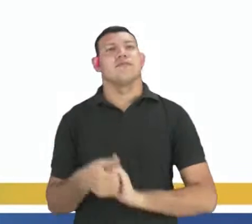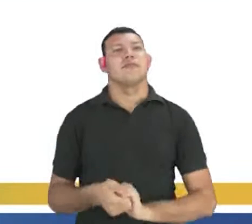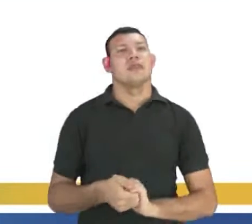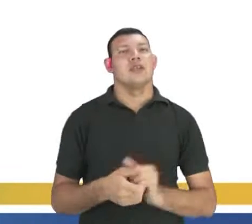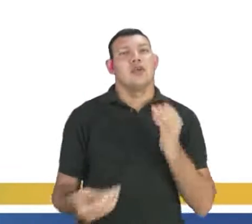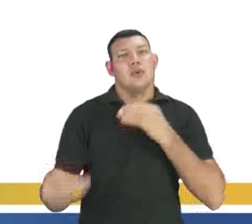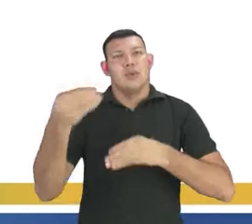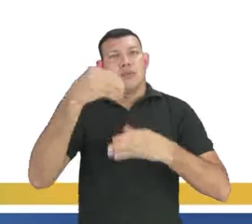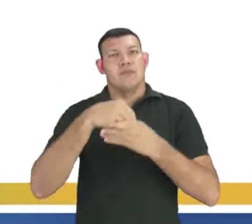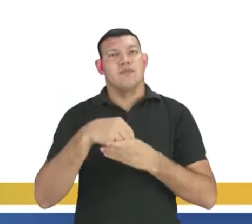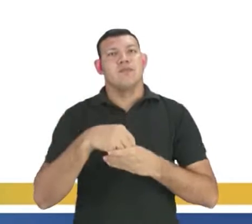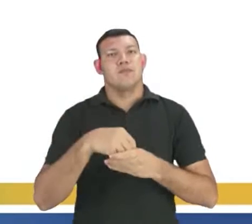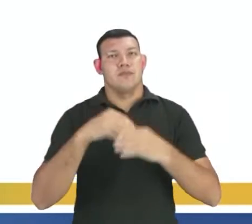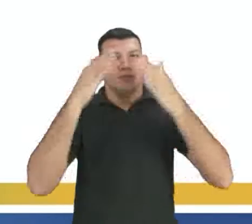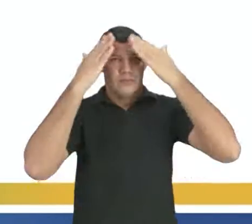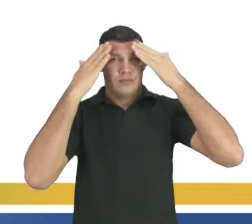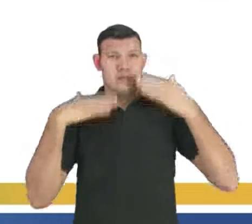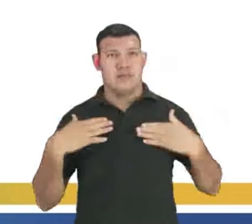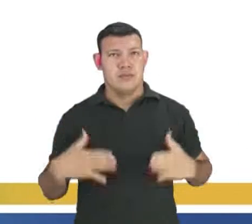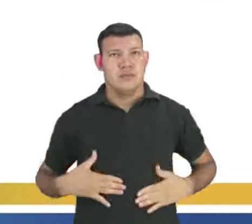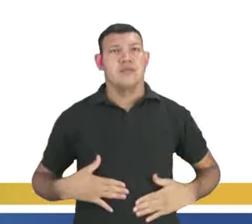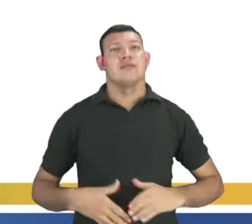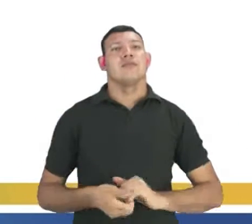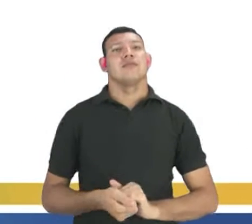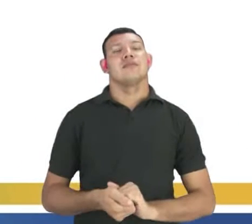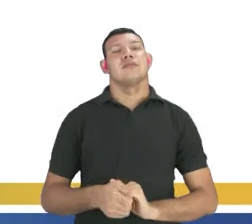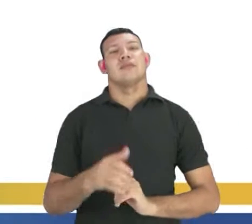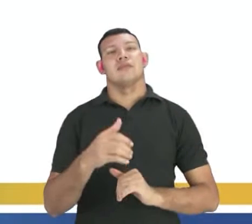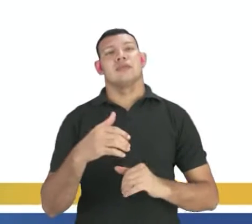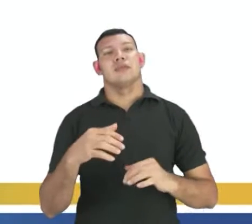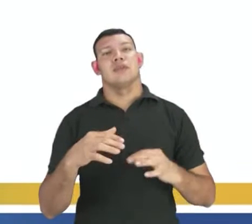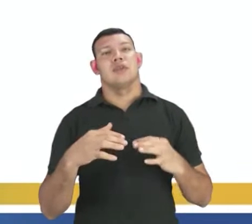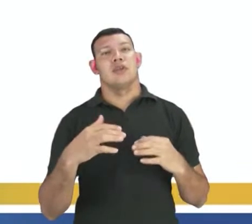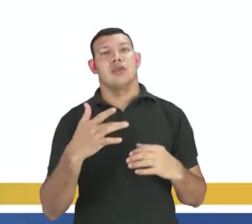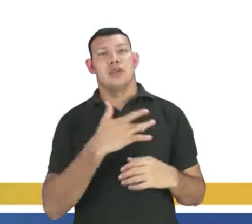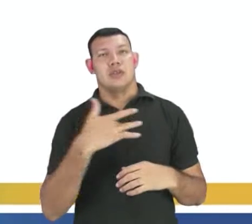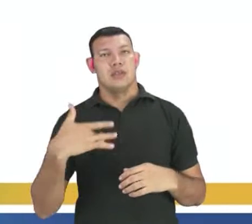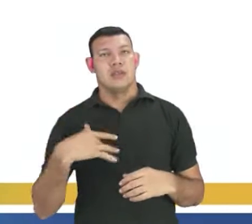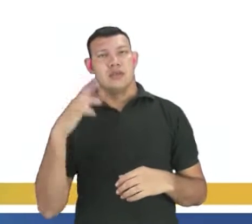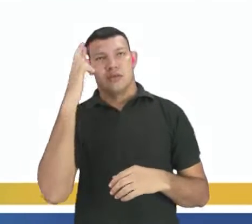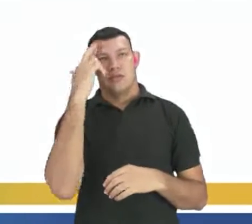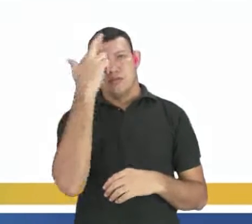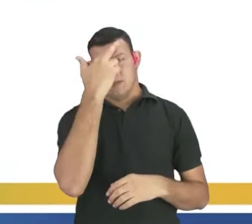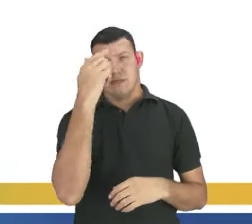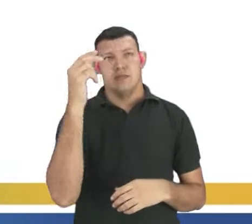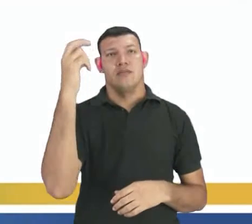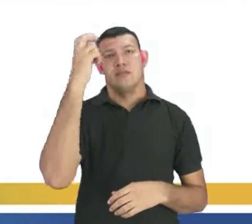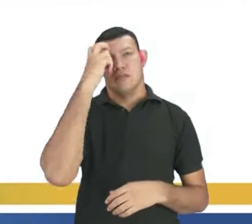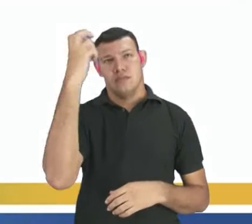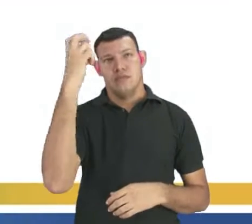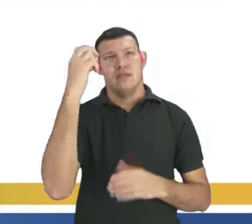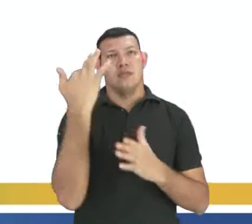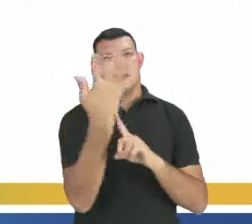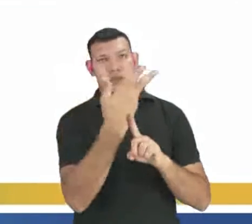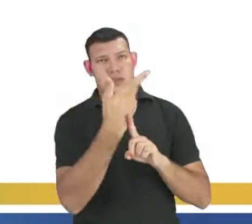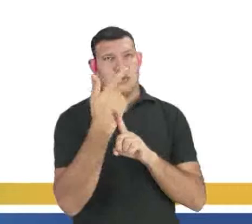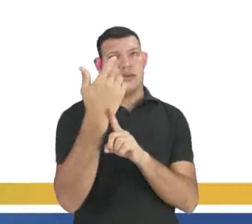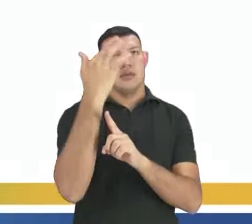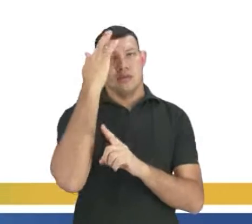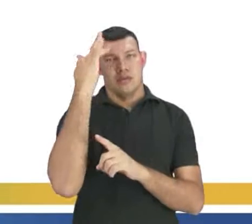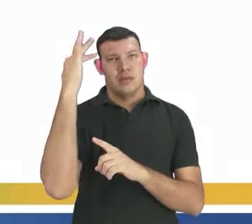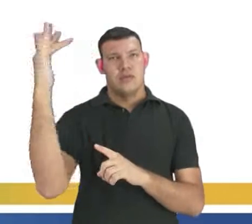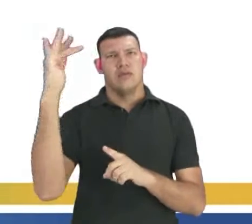corpo, respeito, condicionamento físico, saúde, história, cultura, arte, filosofia e entre